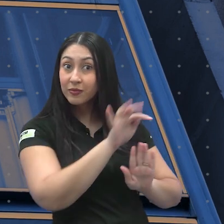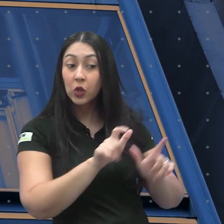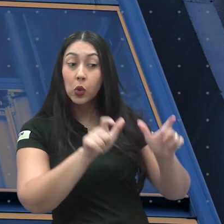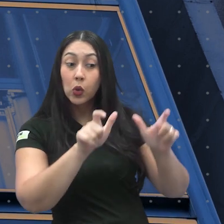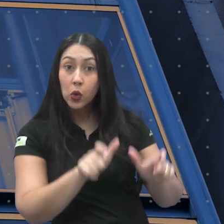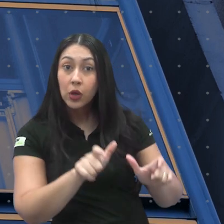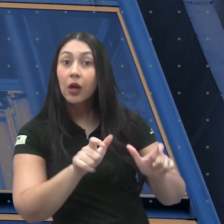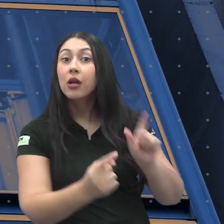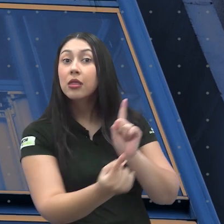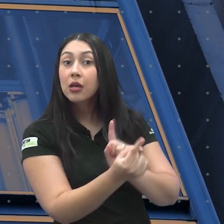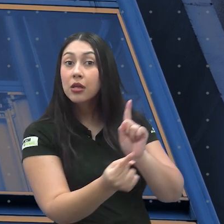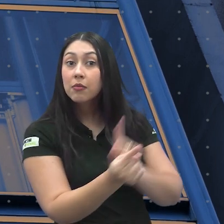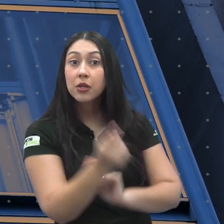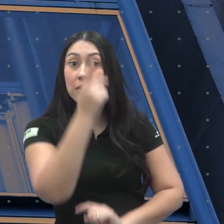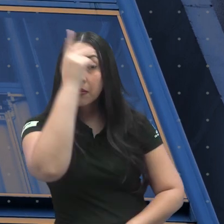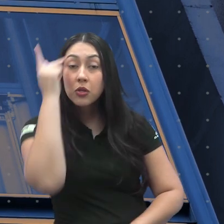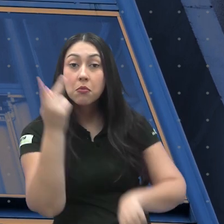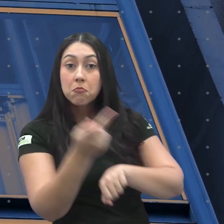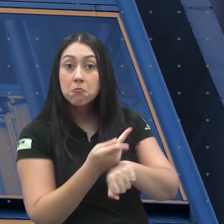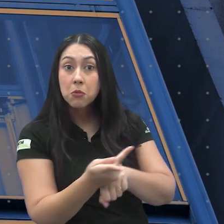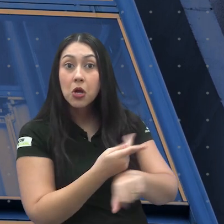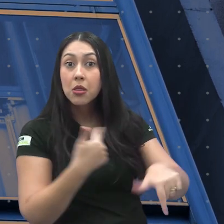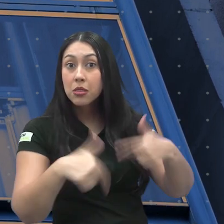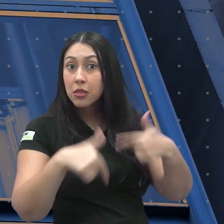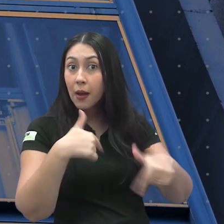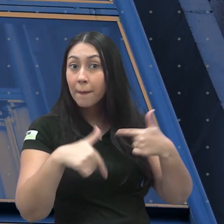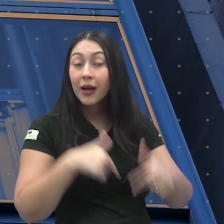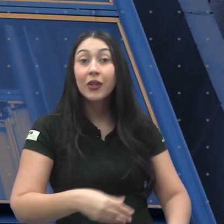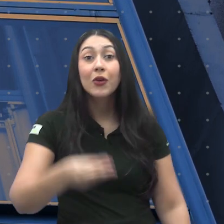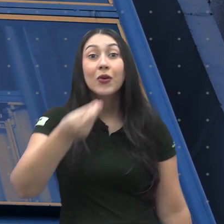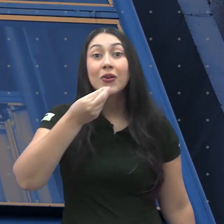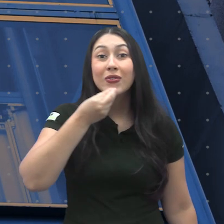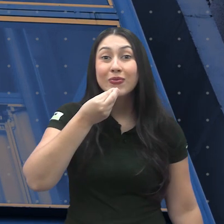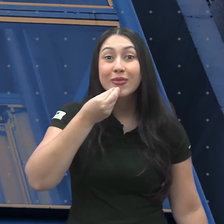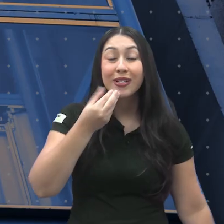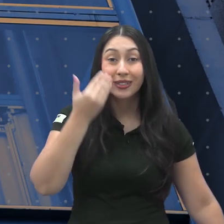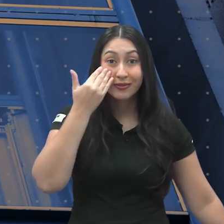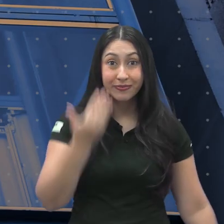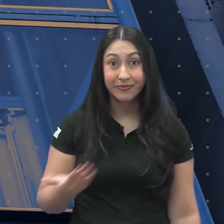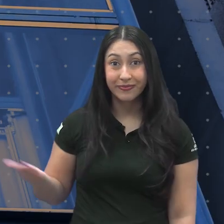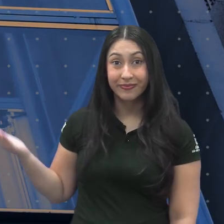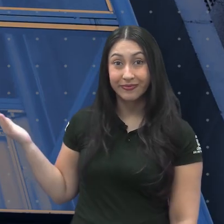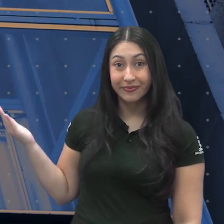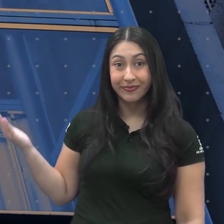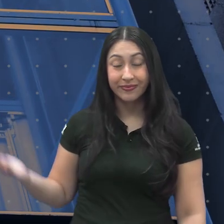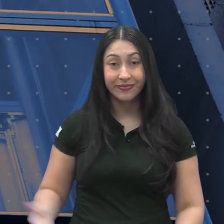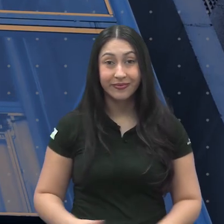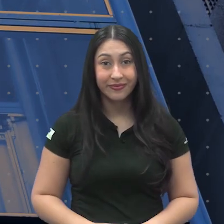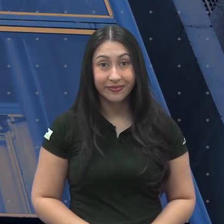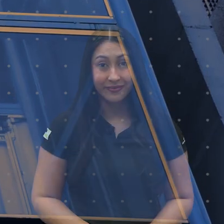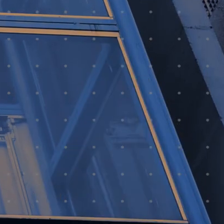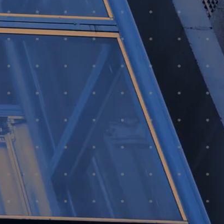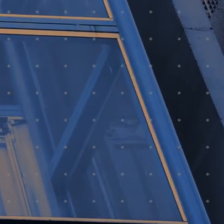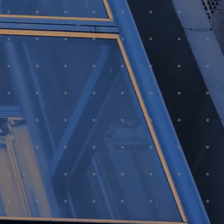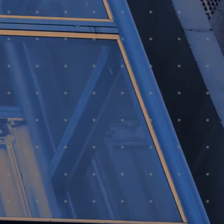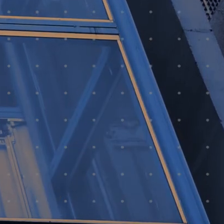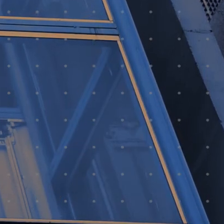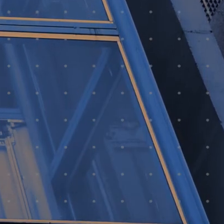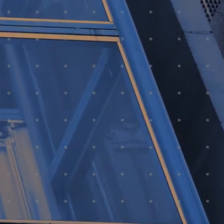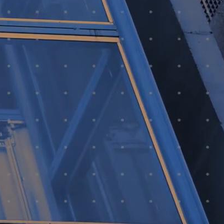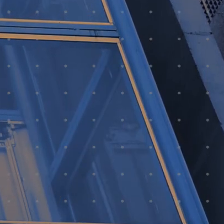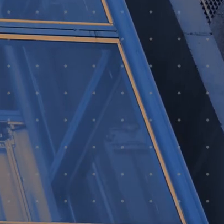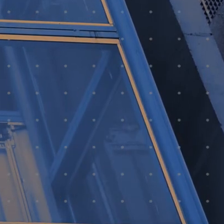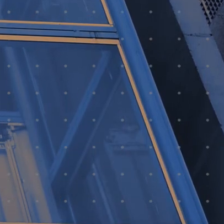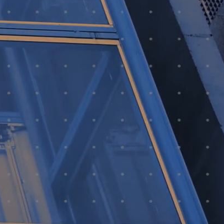O PAT, Posto de Atendimento ao Trabalhador de São José dos Campos, tem oportunidade de emprego para ajudante de